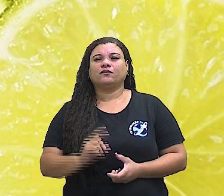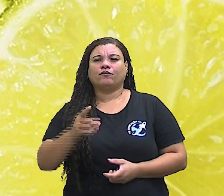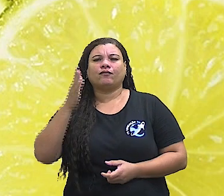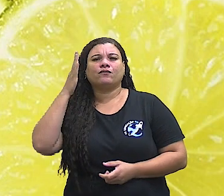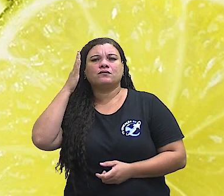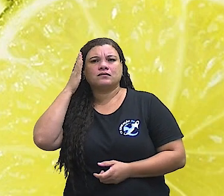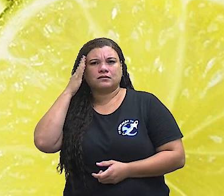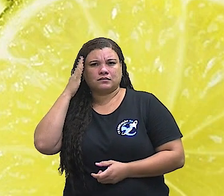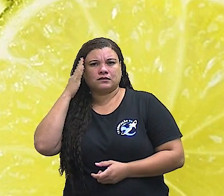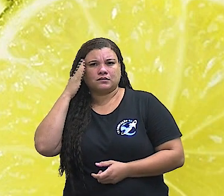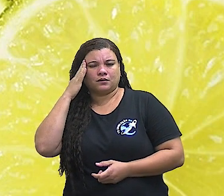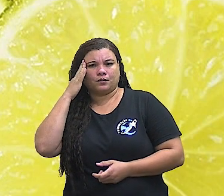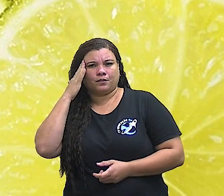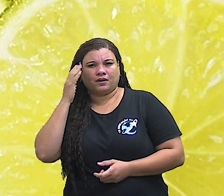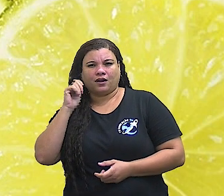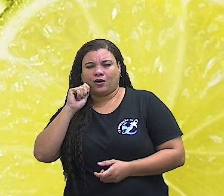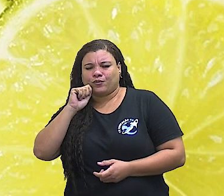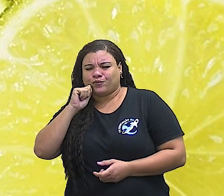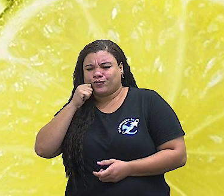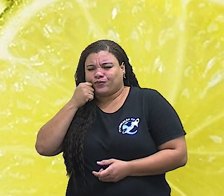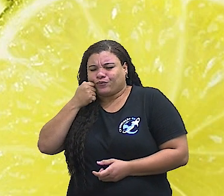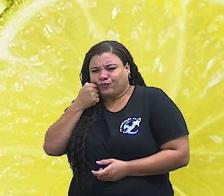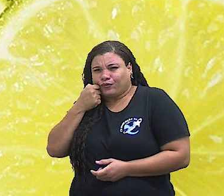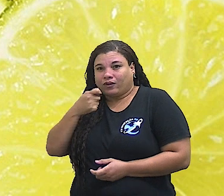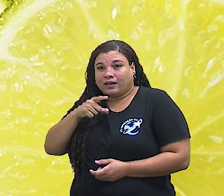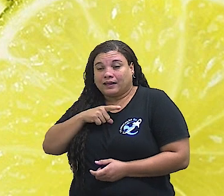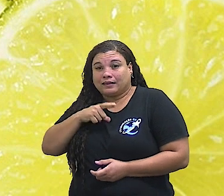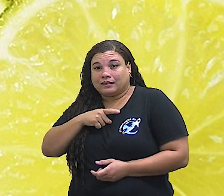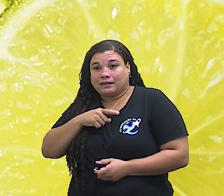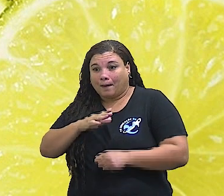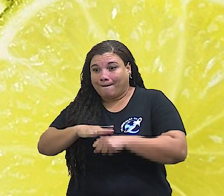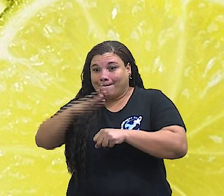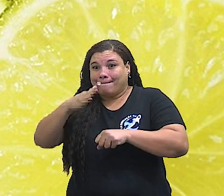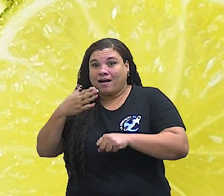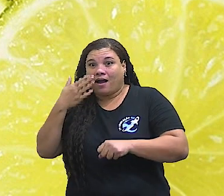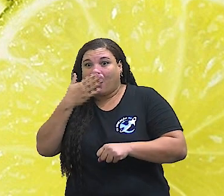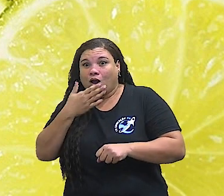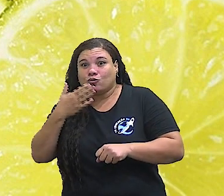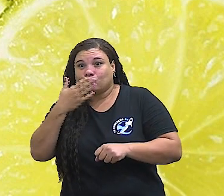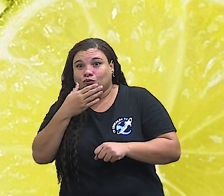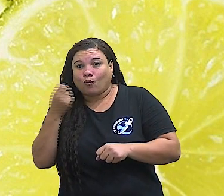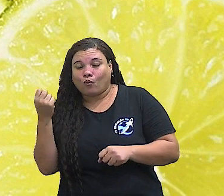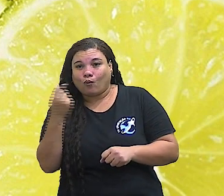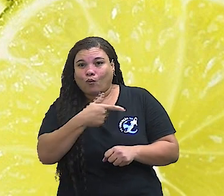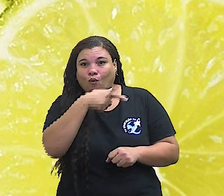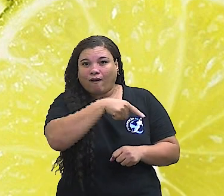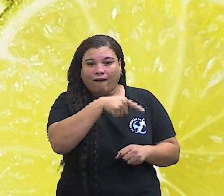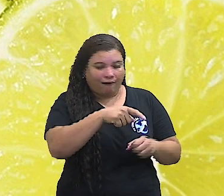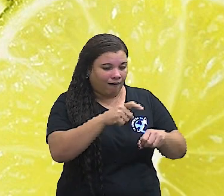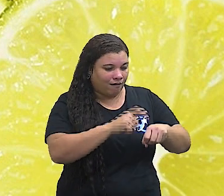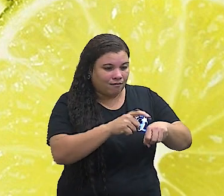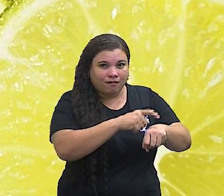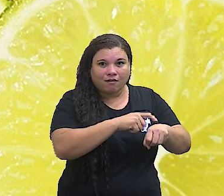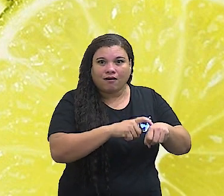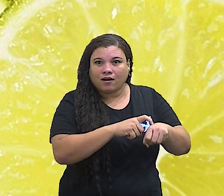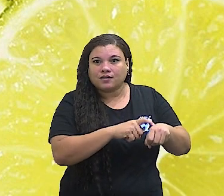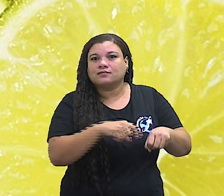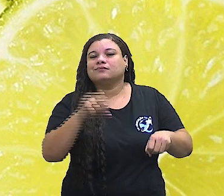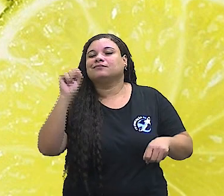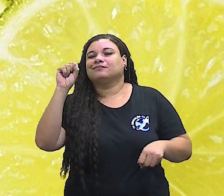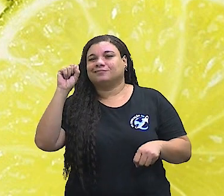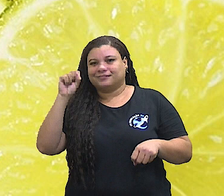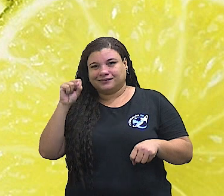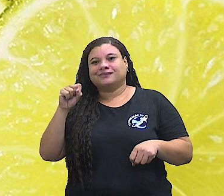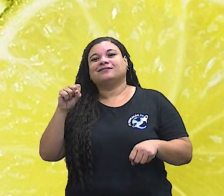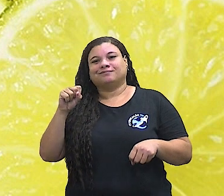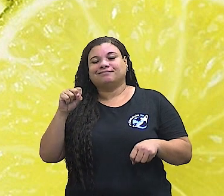Você sabia que um limão tem mais açúcar do que um morango? É verdade, pessoal. Em quantidades iguais, o limão tem mais açúcar do